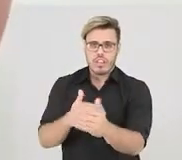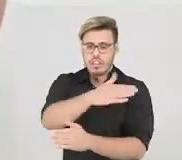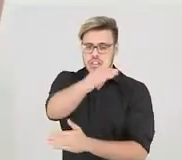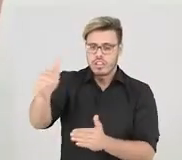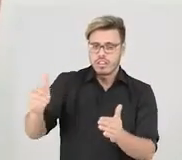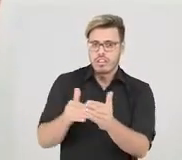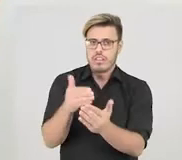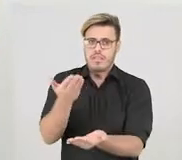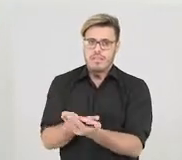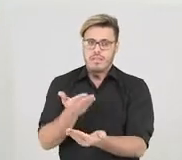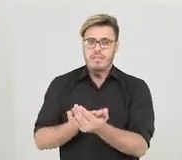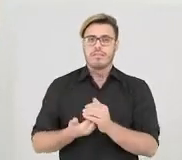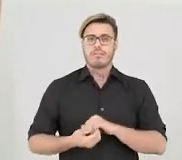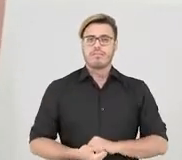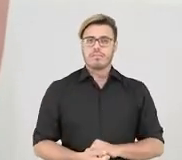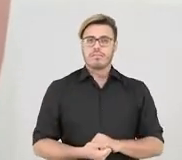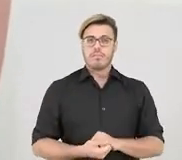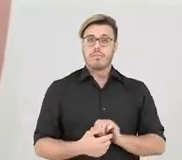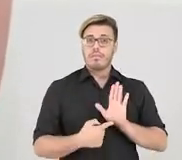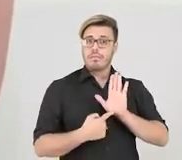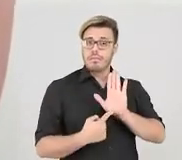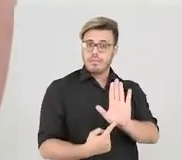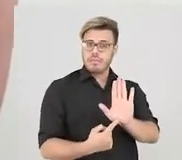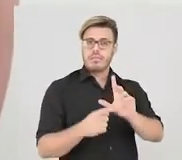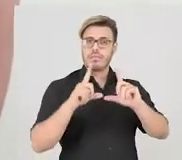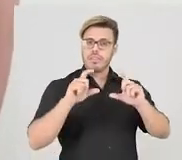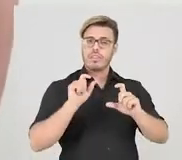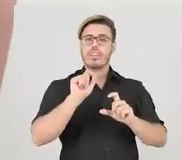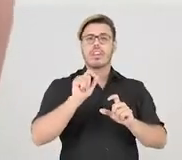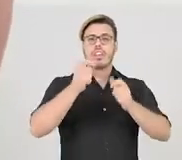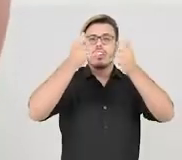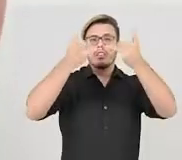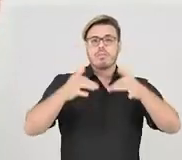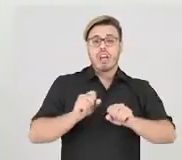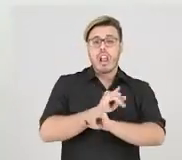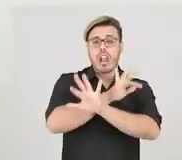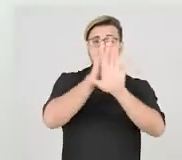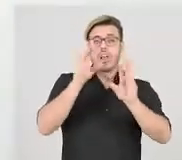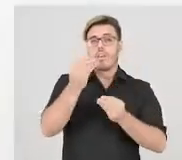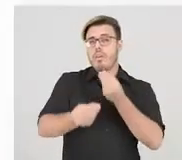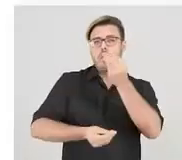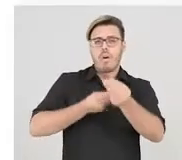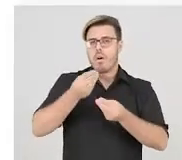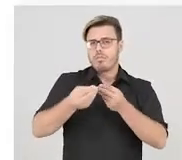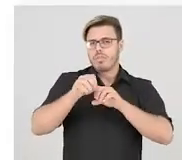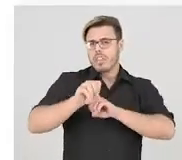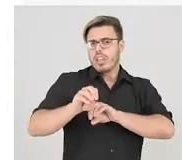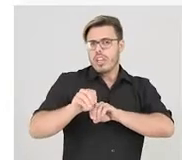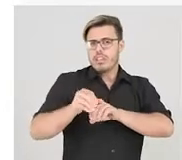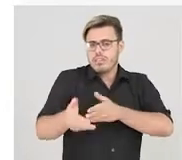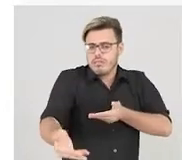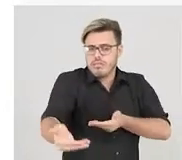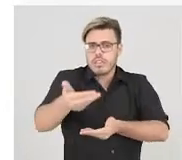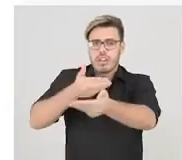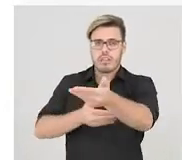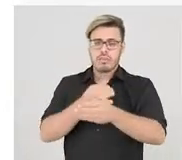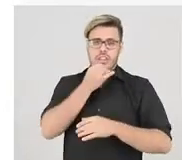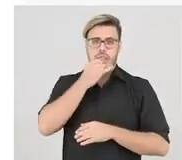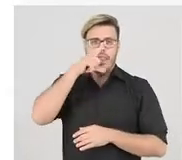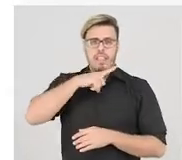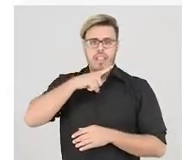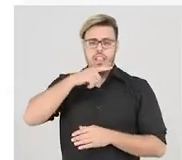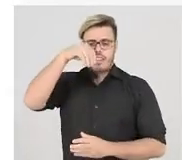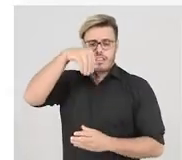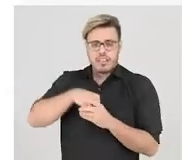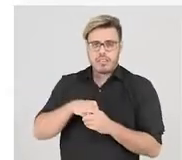Essa é uma imagem que ilustra de forma muito clara como é o ensino colaborativo. É quando você tem um professor especialista e